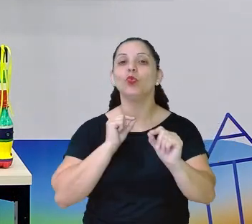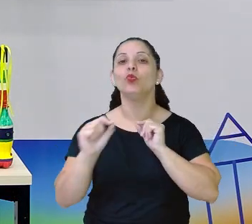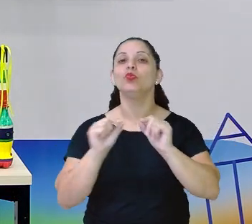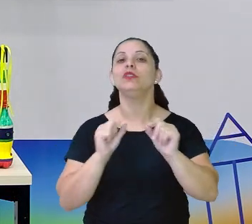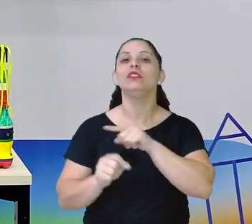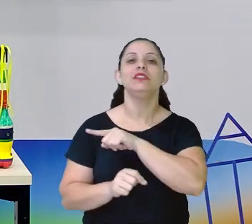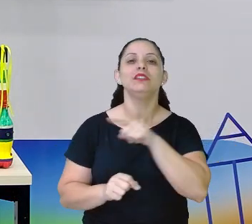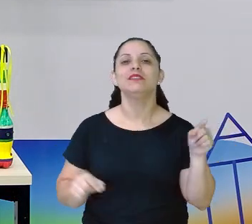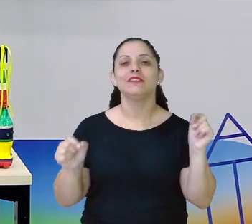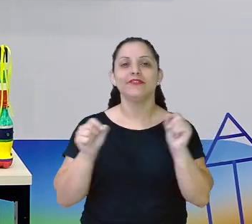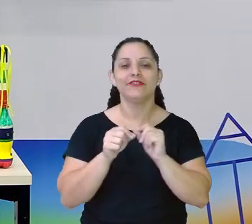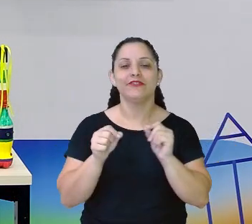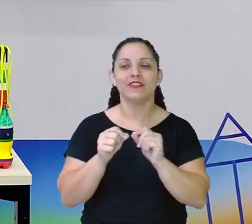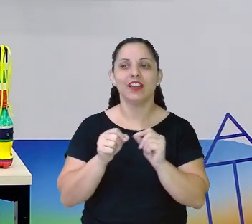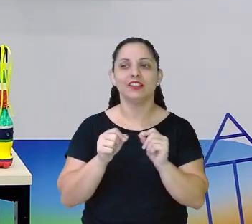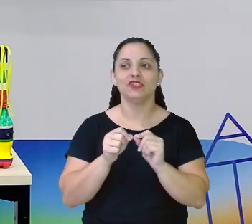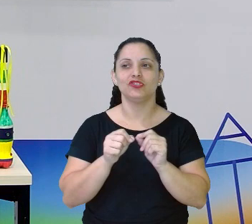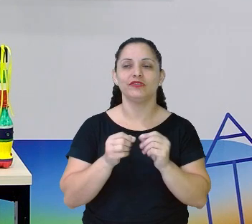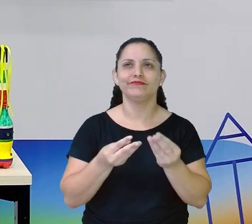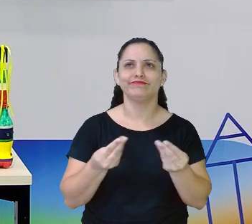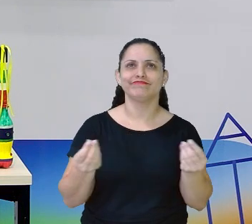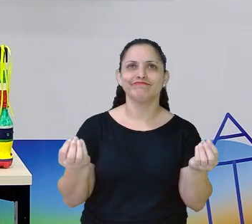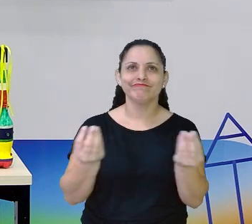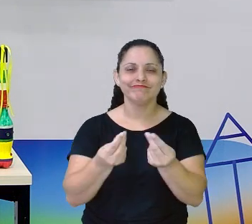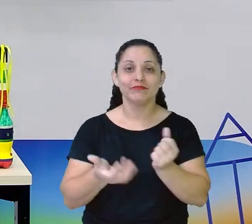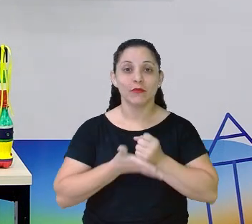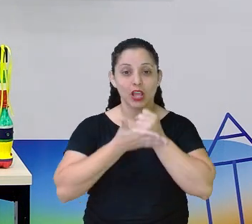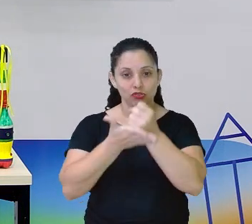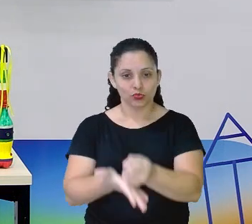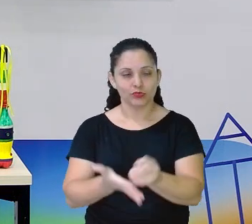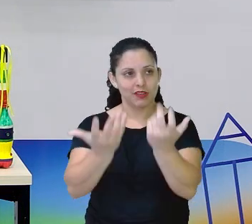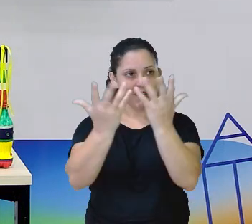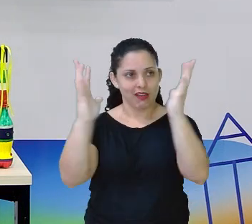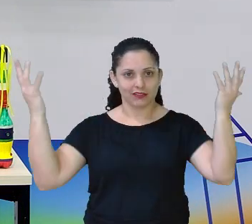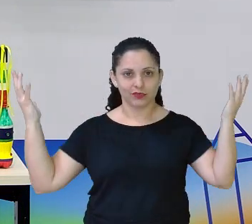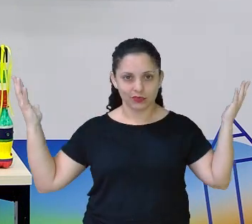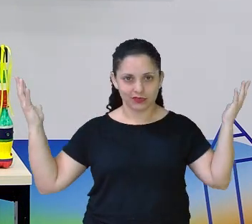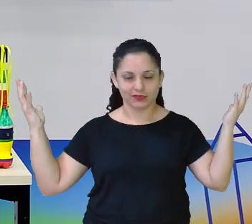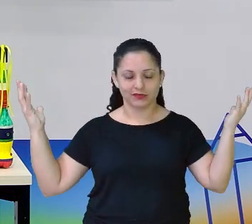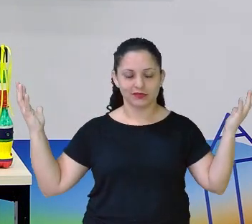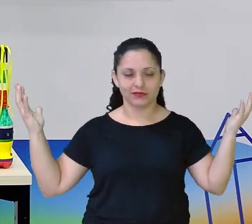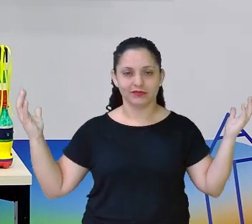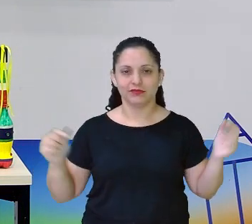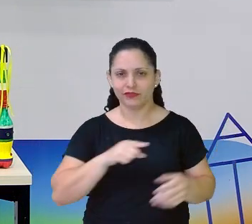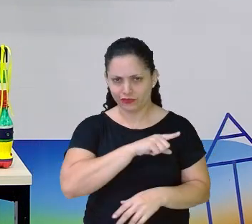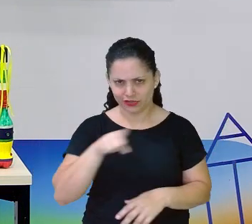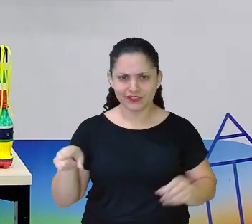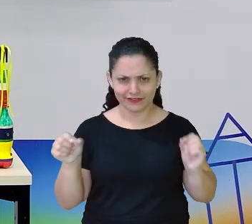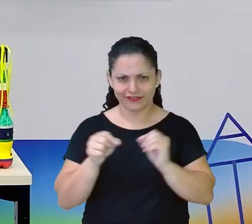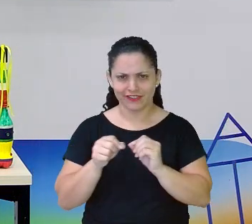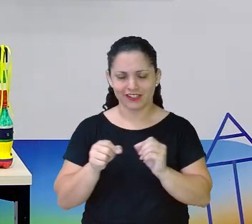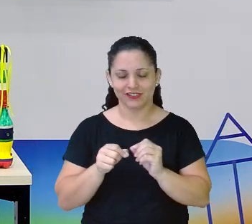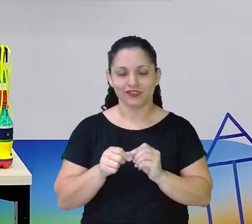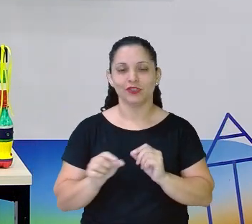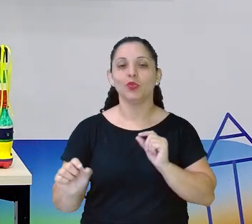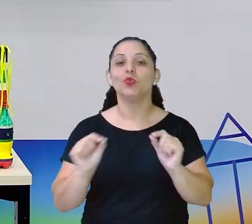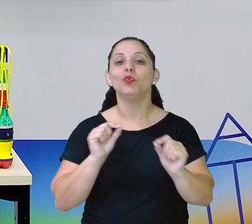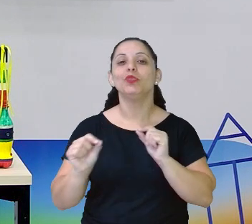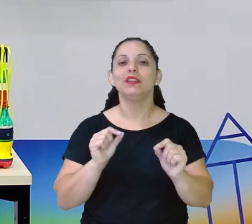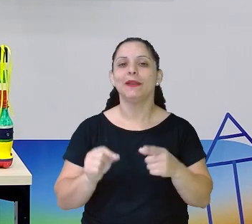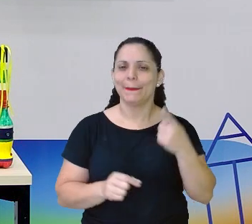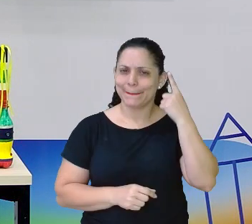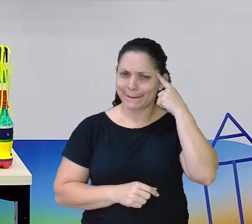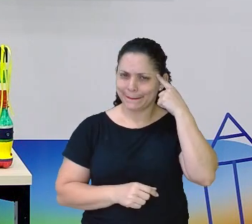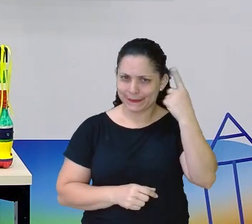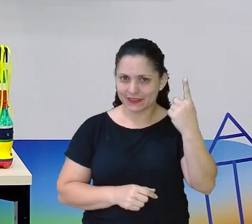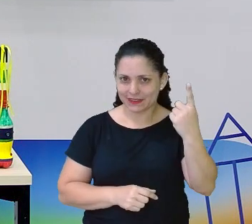alguma atividade que vai ajudar no meio ambiente? Você costuma? Coloca pra gente aí. Você já pensa